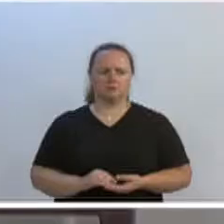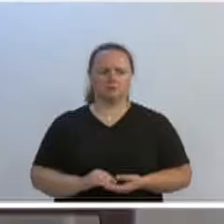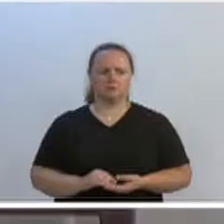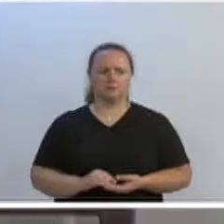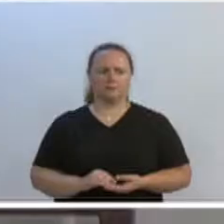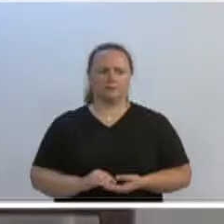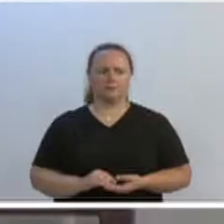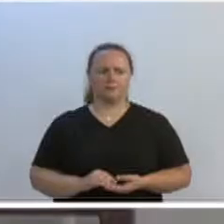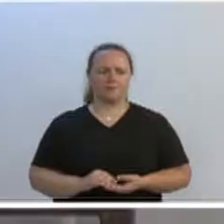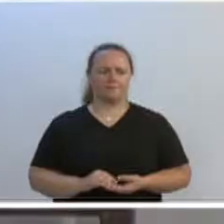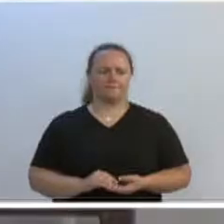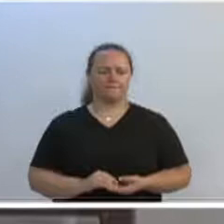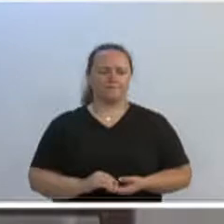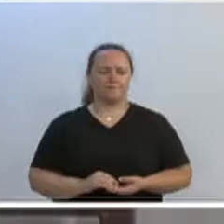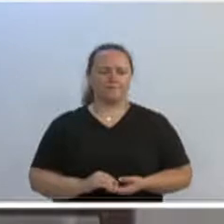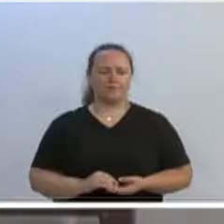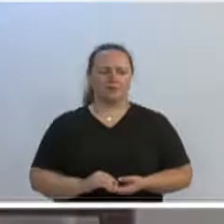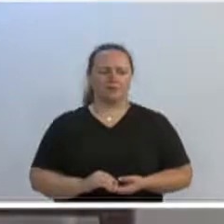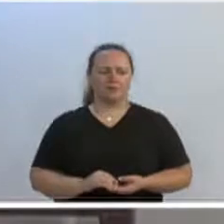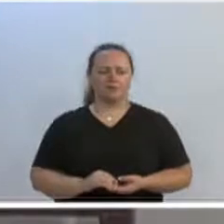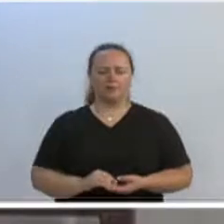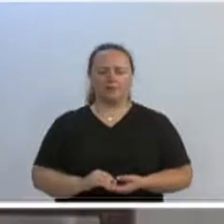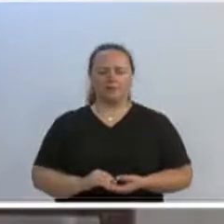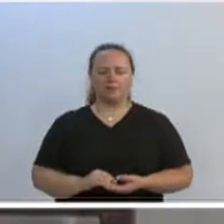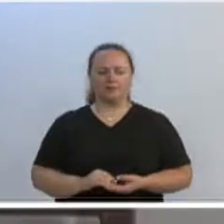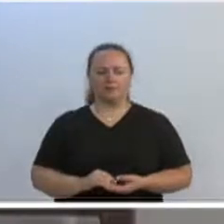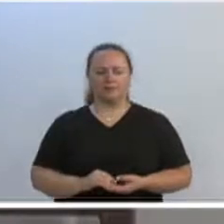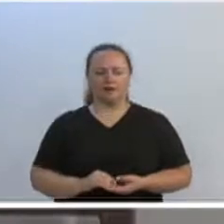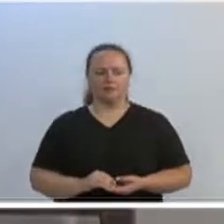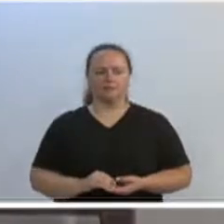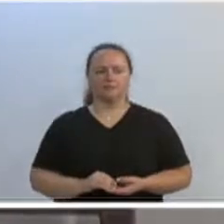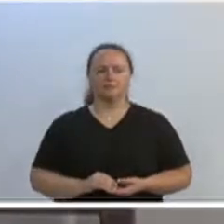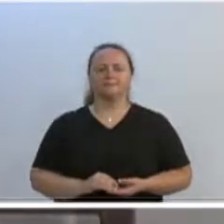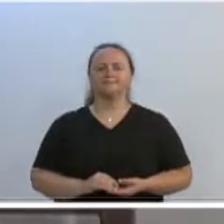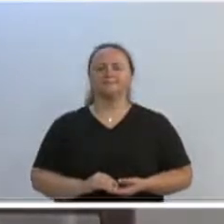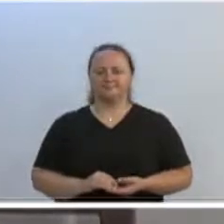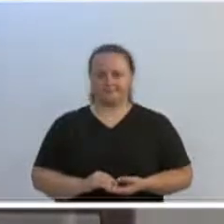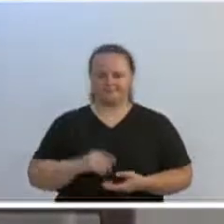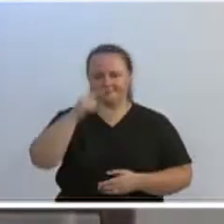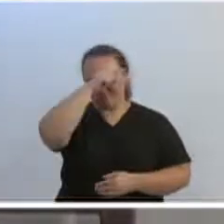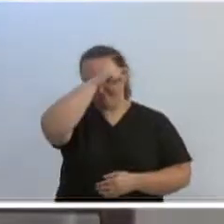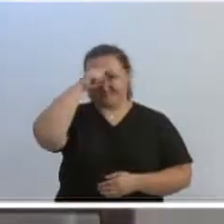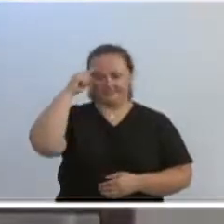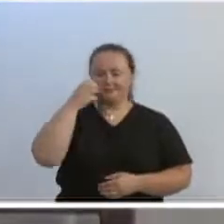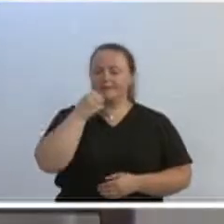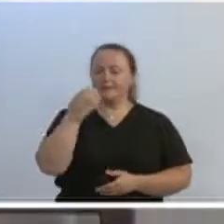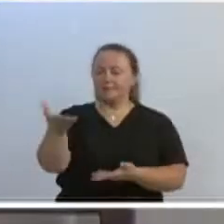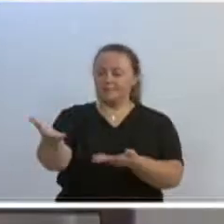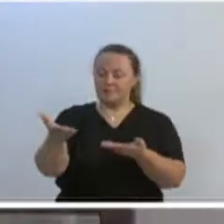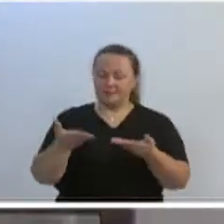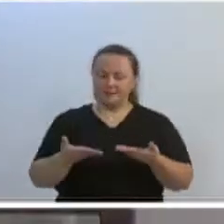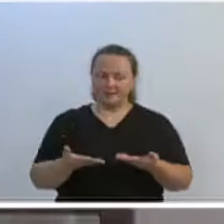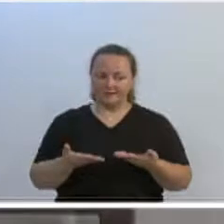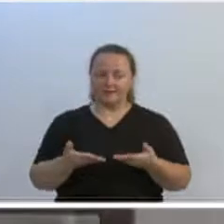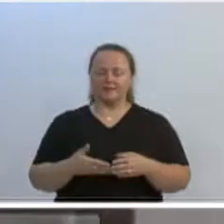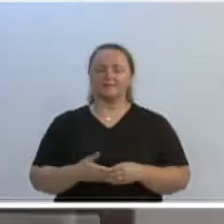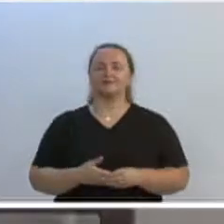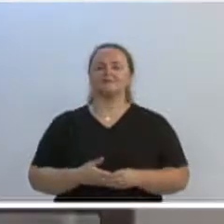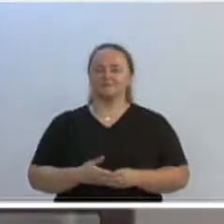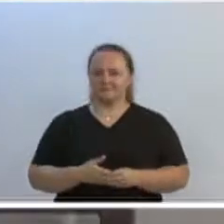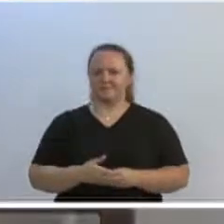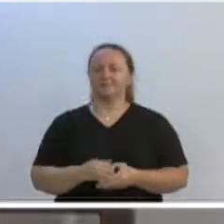se o presidente marcos rosa - seja bem-vindo condição dessa casa legislativa